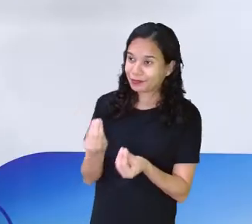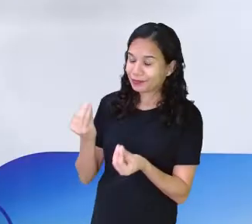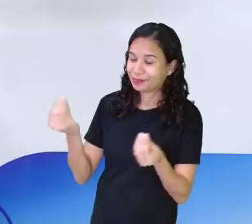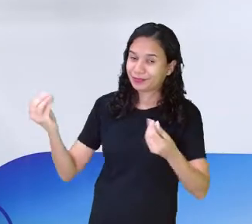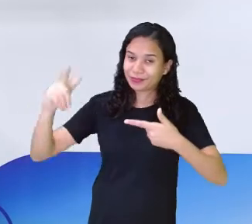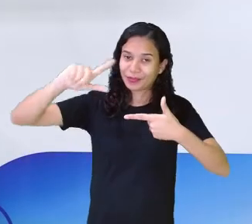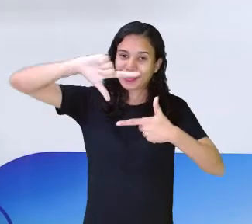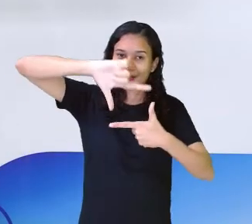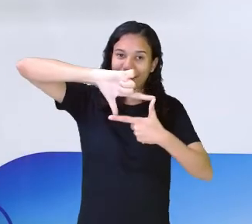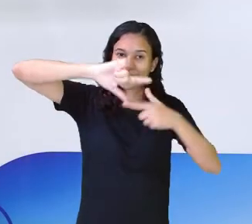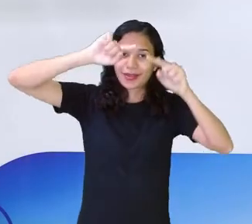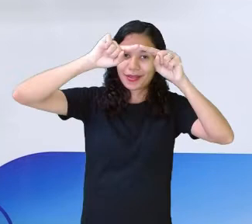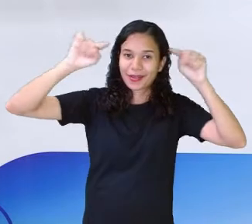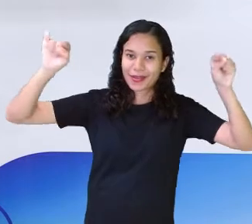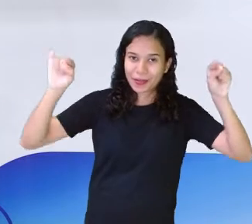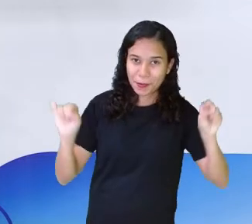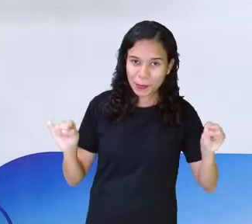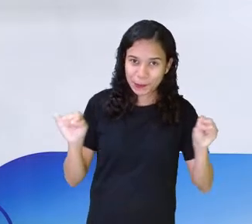retângulo.